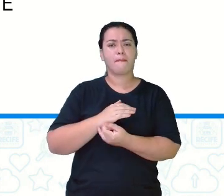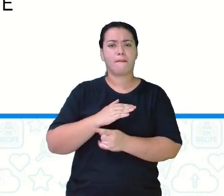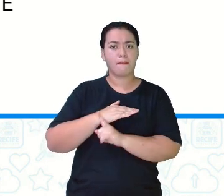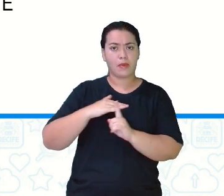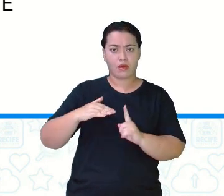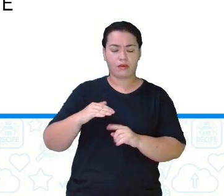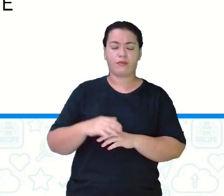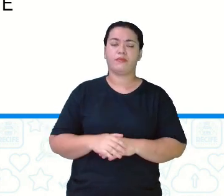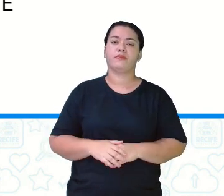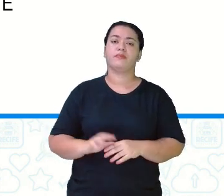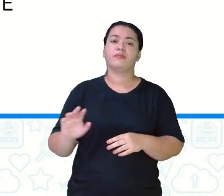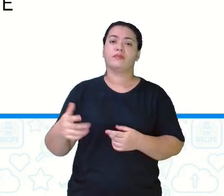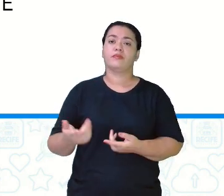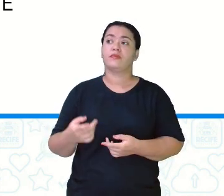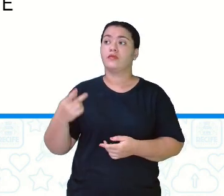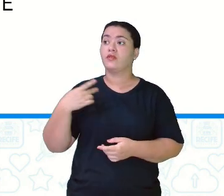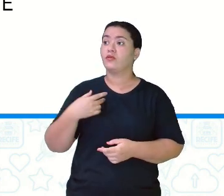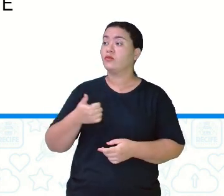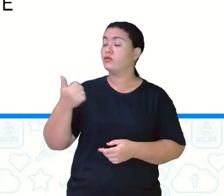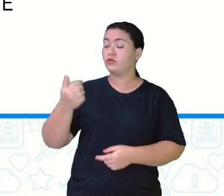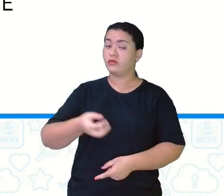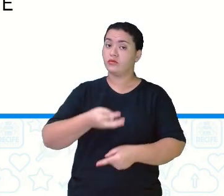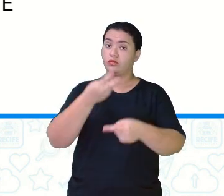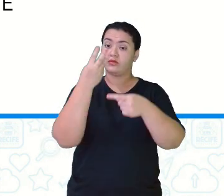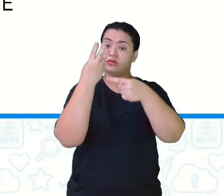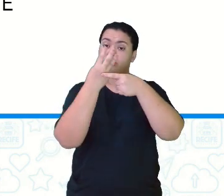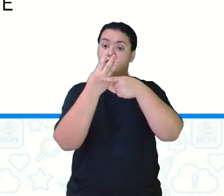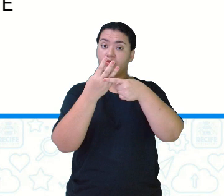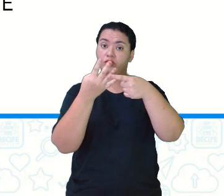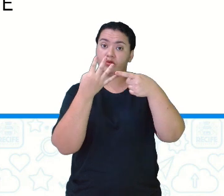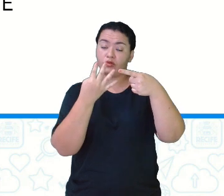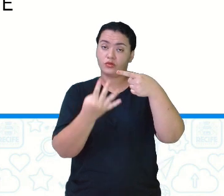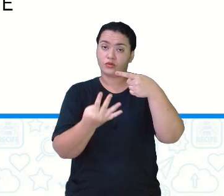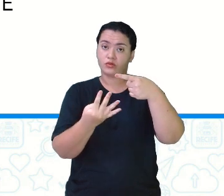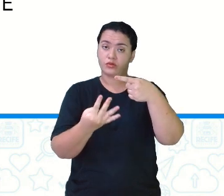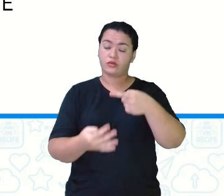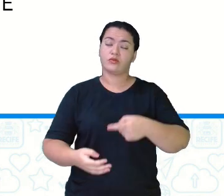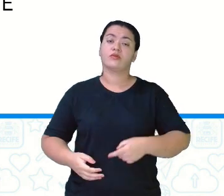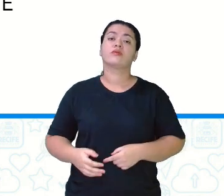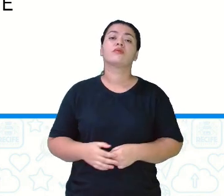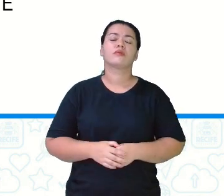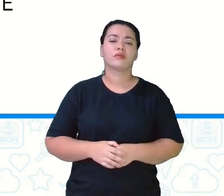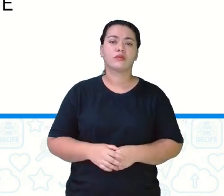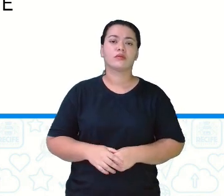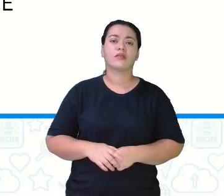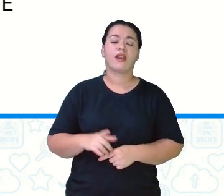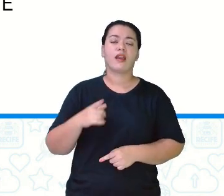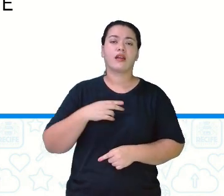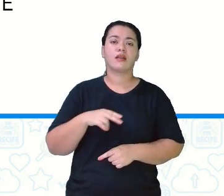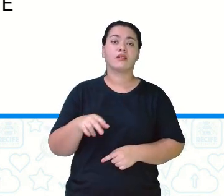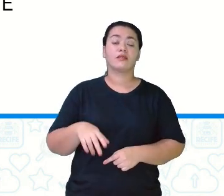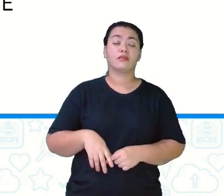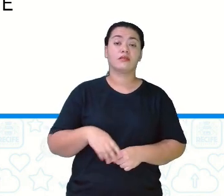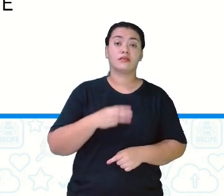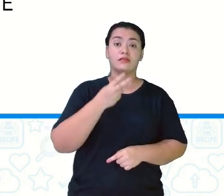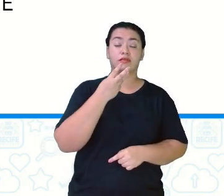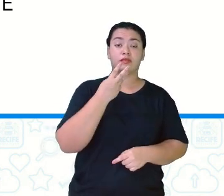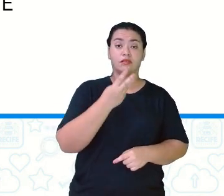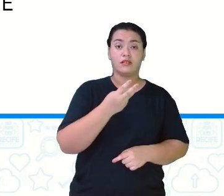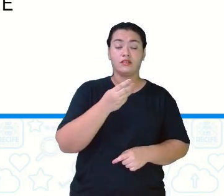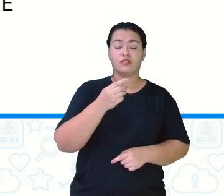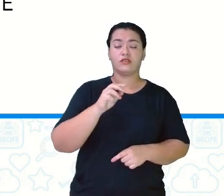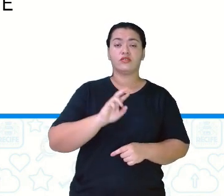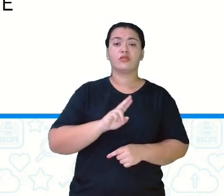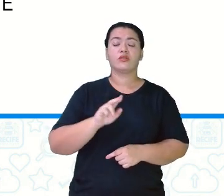está aí marcado para vocês, que tem o 3, o tracinho e o 4, nós lemos